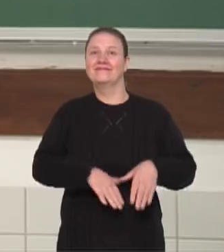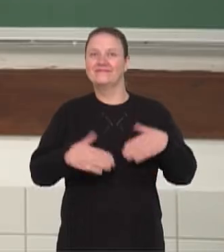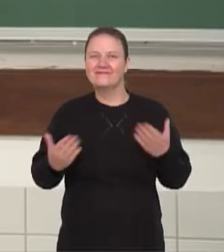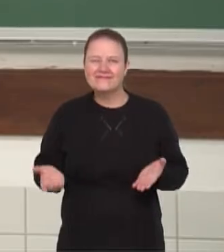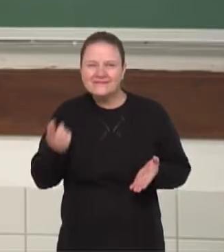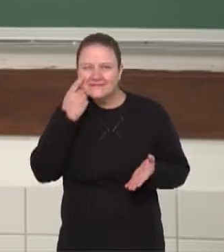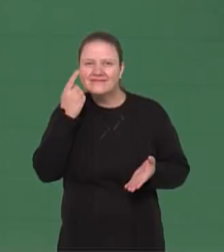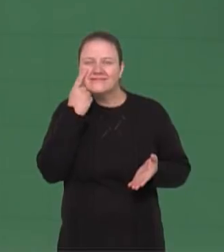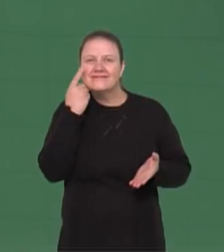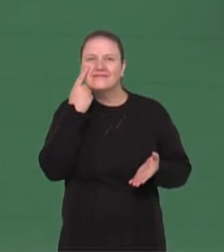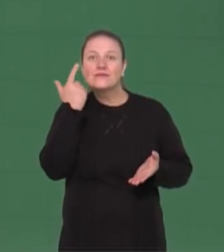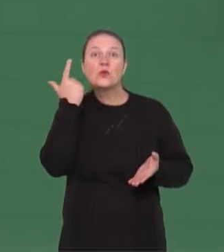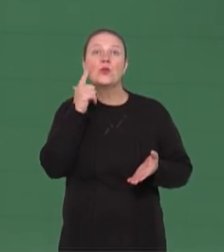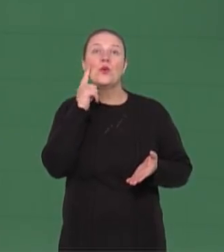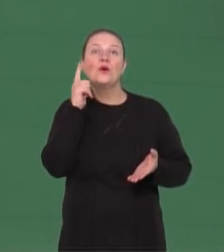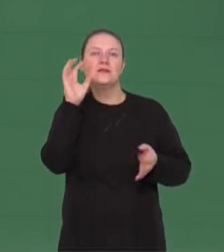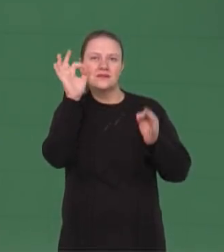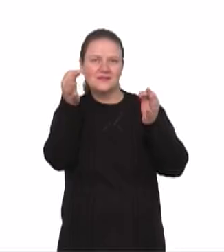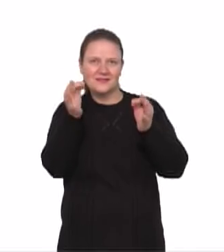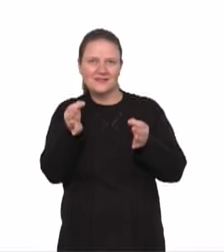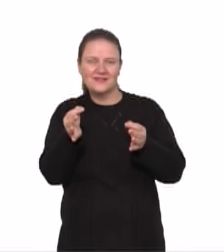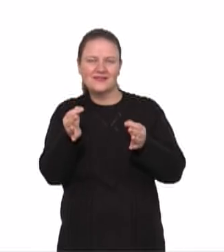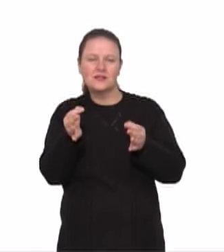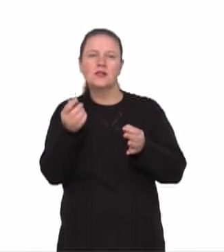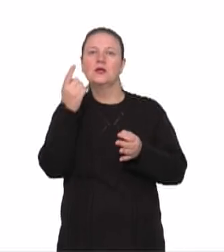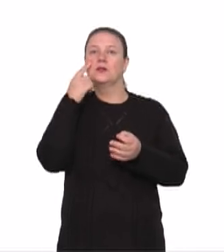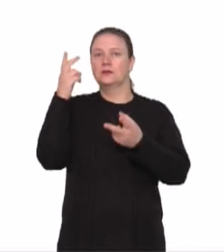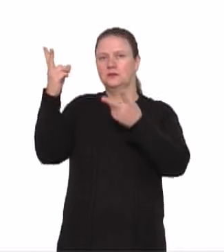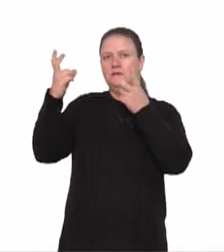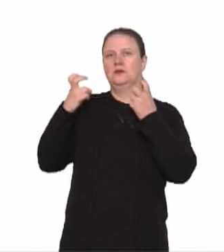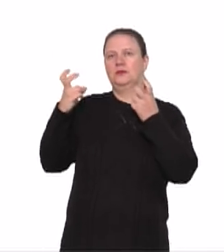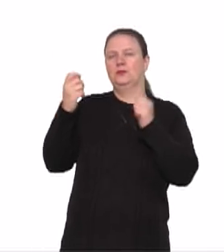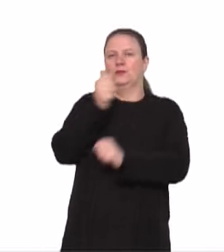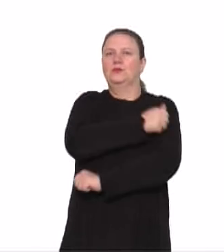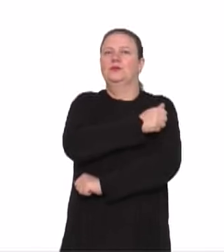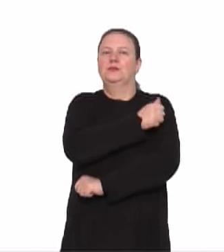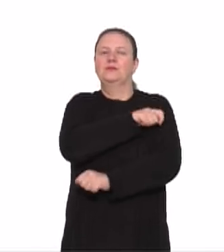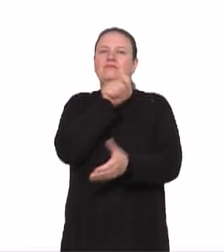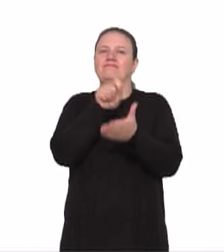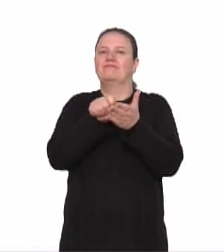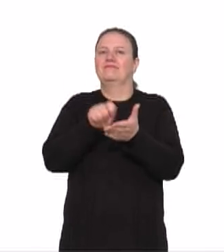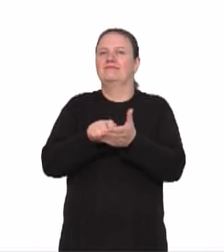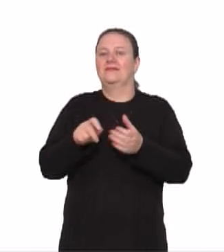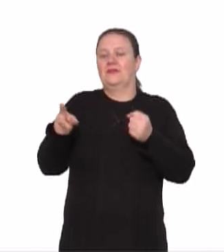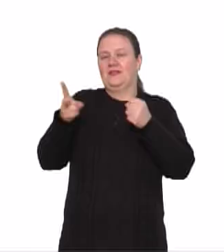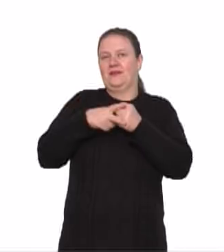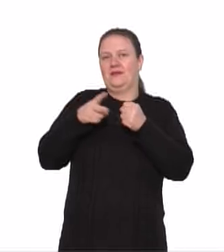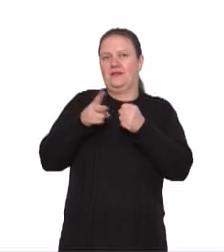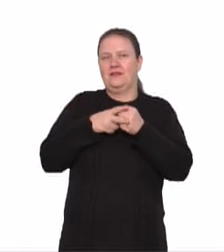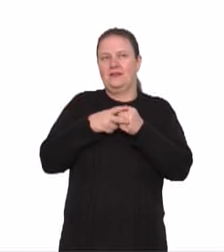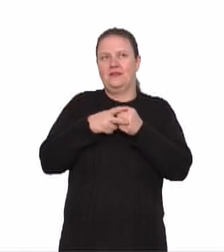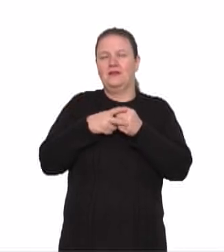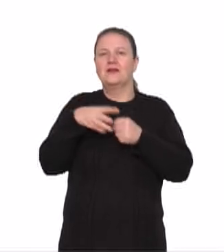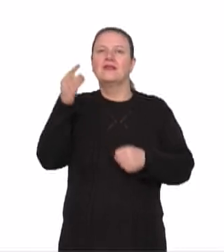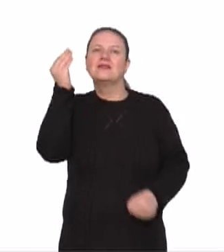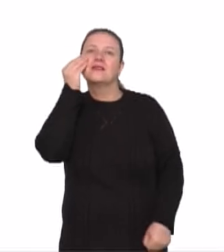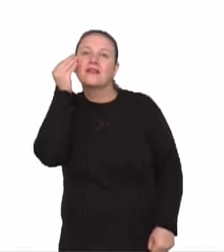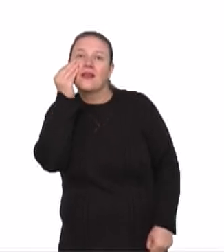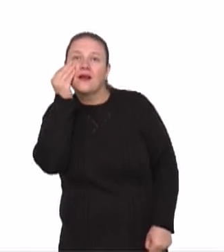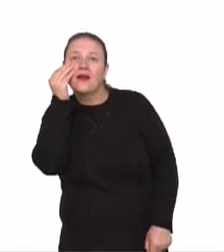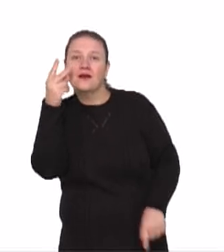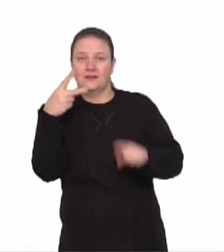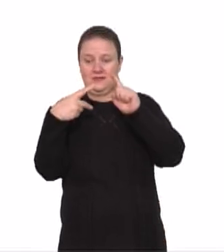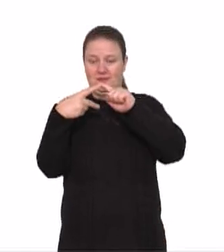Vamos ver então, pessoal, quem conseguiu acertar? Então vejam lá, acertou os alunos que escreveram aí. Os verbos são tentar e fazer,